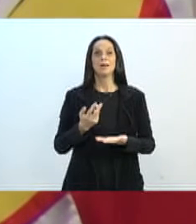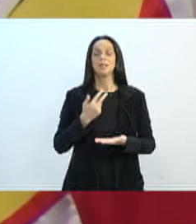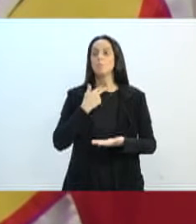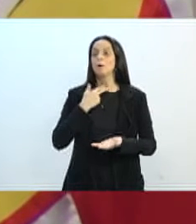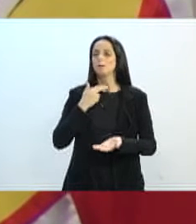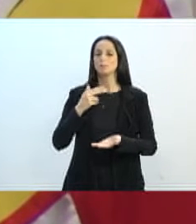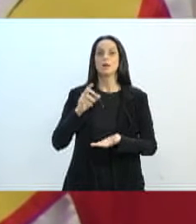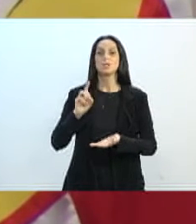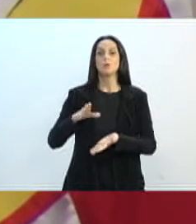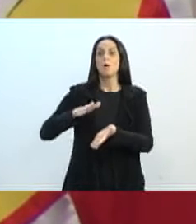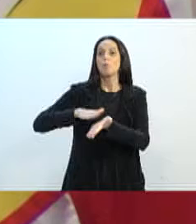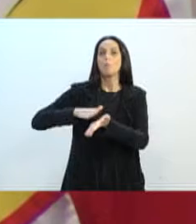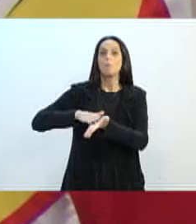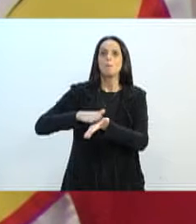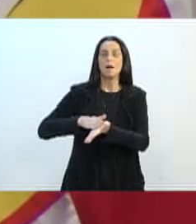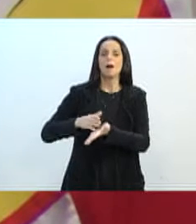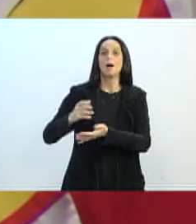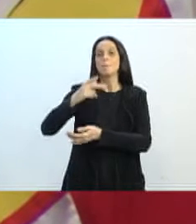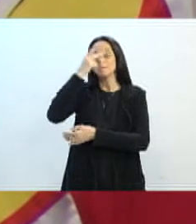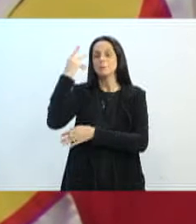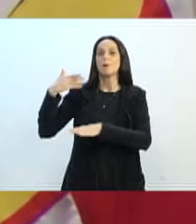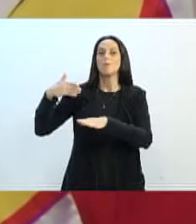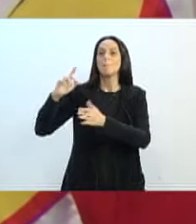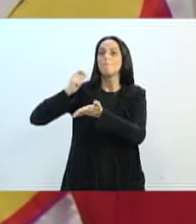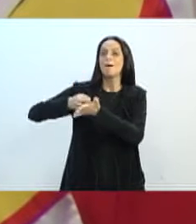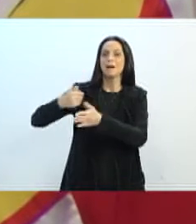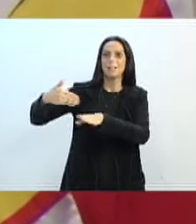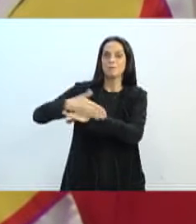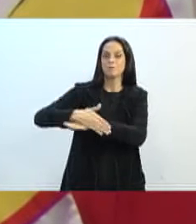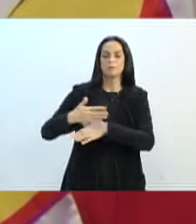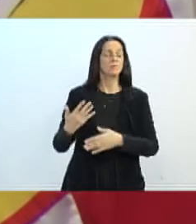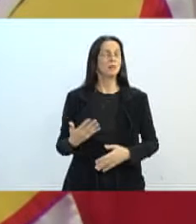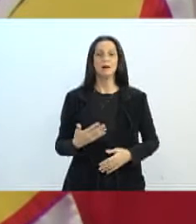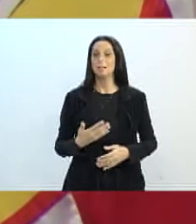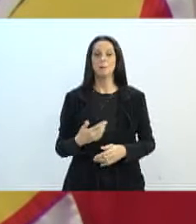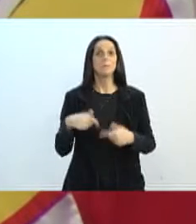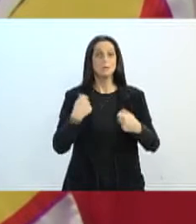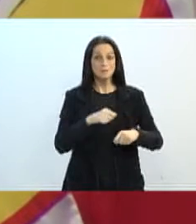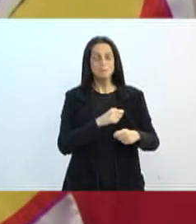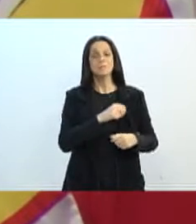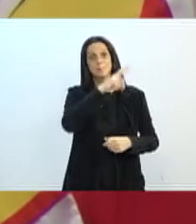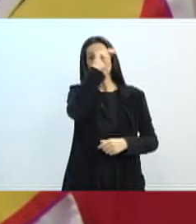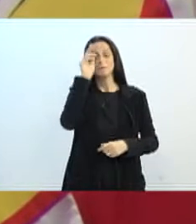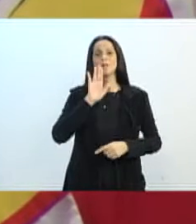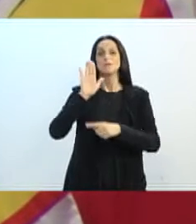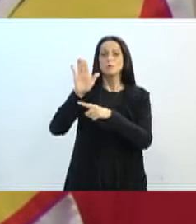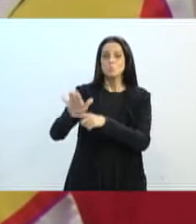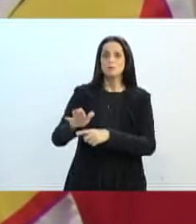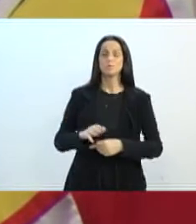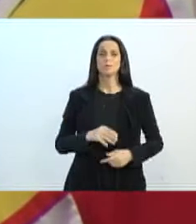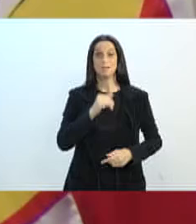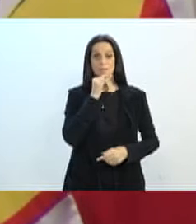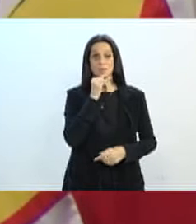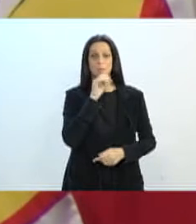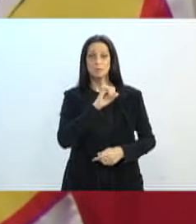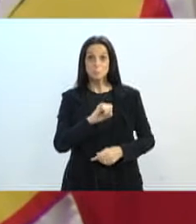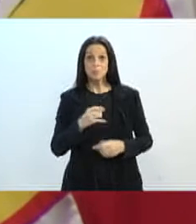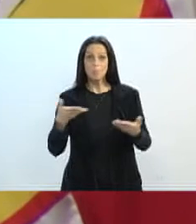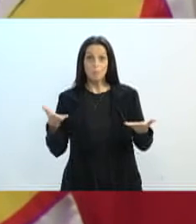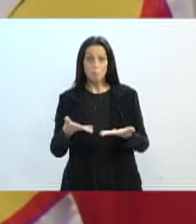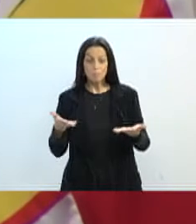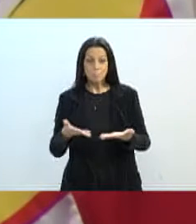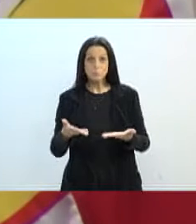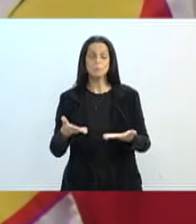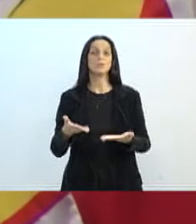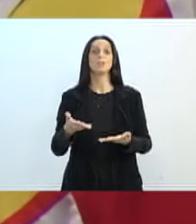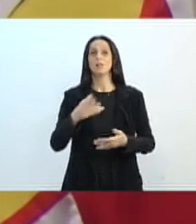sem subsídio. Se nós não tivéssemos o subsídio no transporte coletivo, hoje, seguramente, a passagem de ônibus